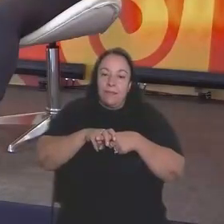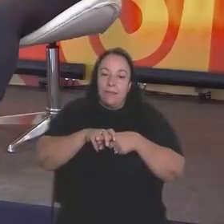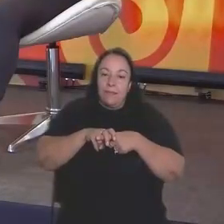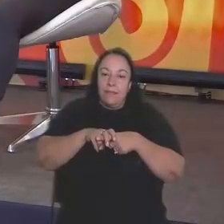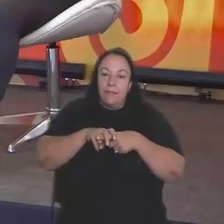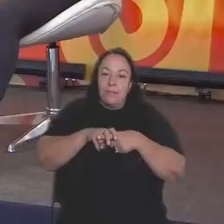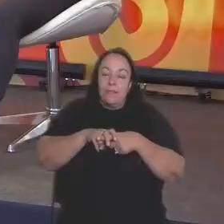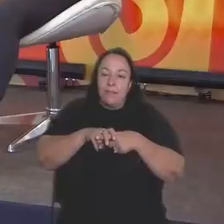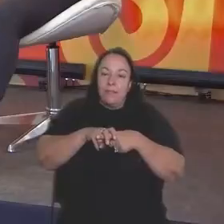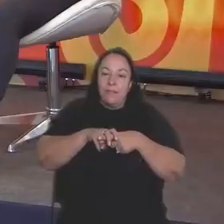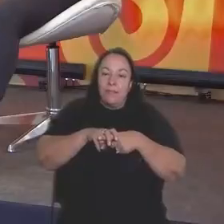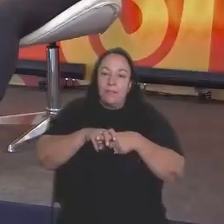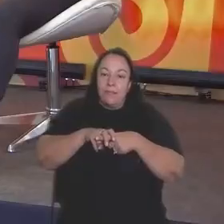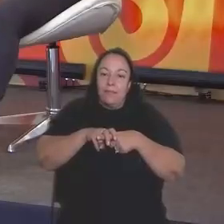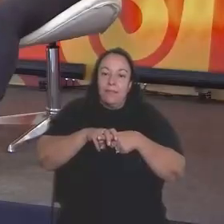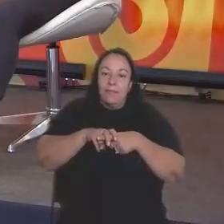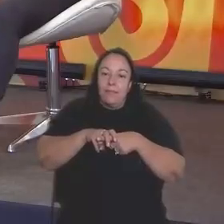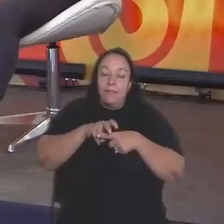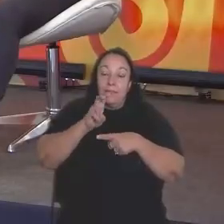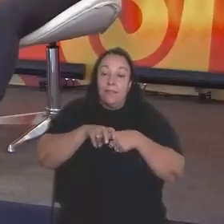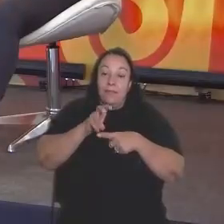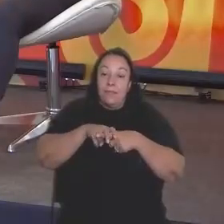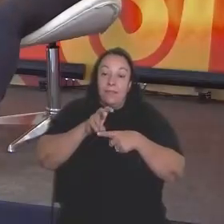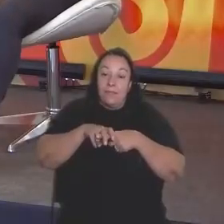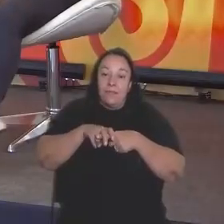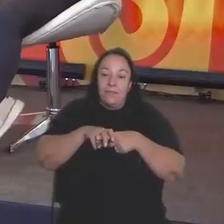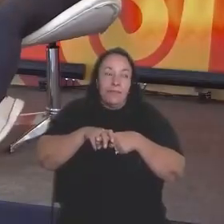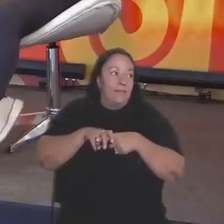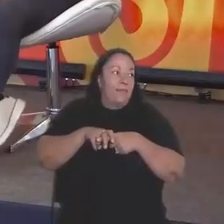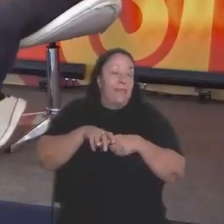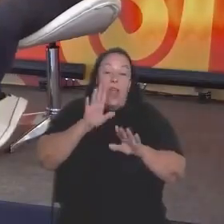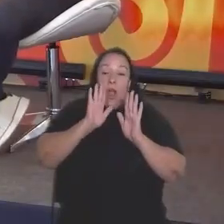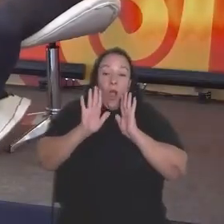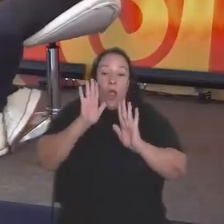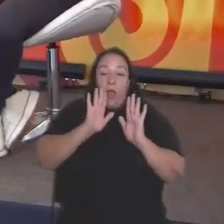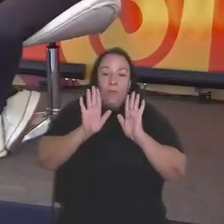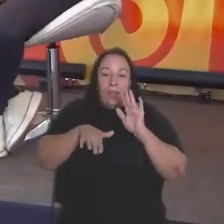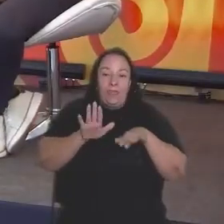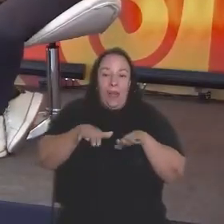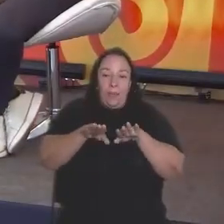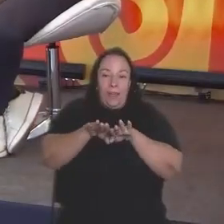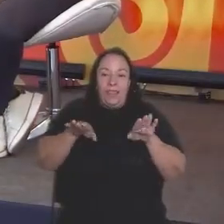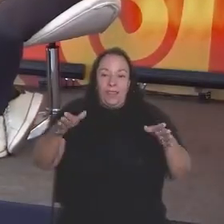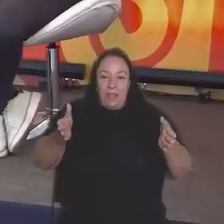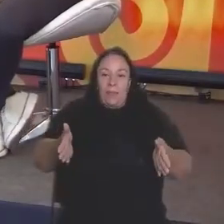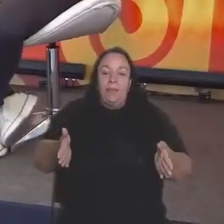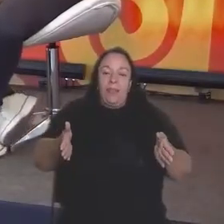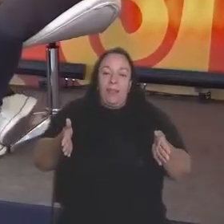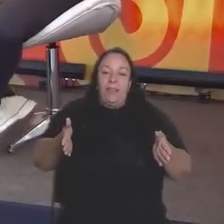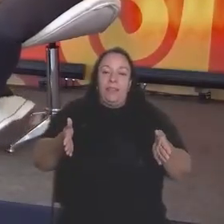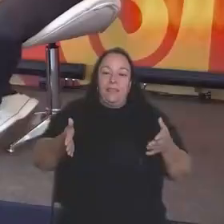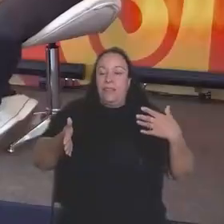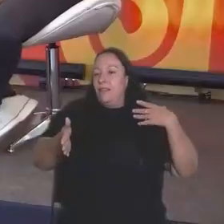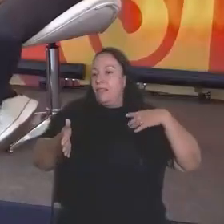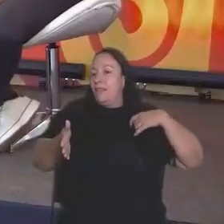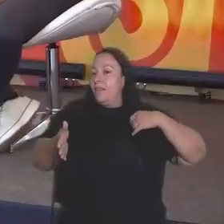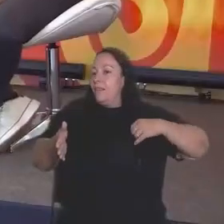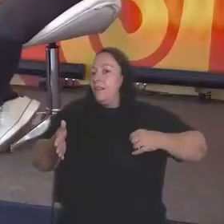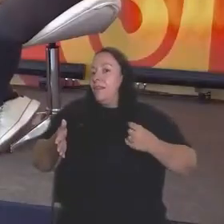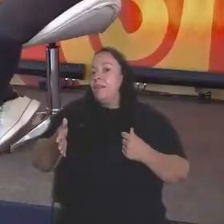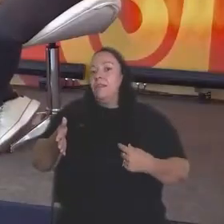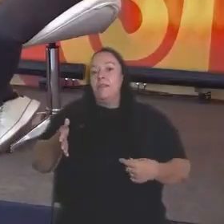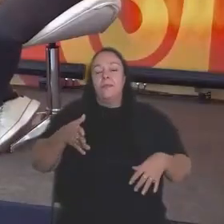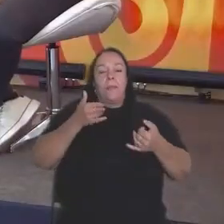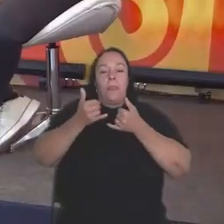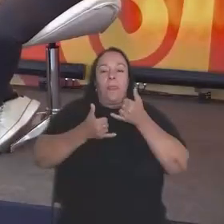pessoal falou, não pode bater na mesa, não. E eu estava no meio da bagunça ali, né? Falei, gente, eu não bati não, hein? Não vou tomar bronca junto ali, mas já estamos até fazendo